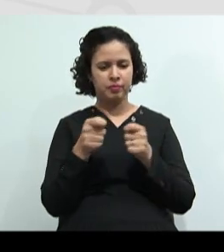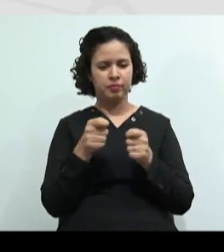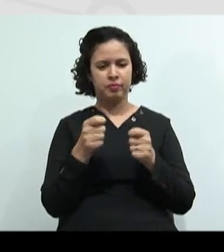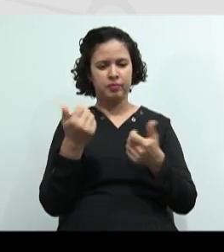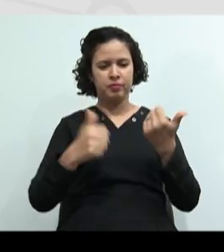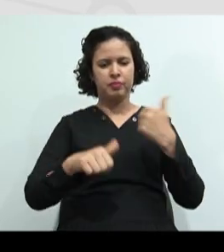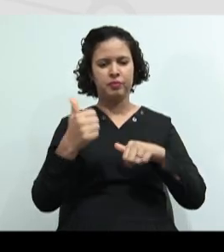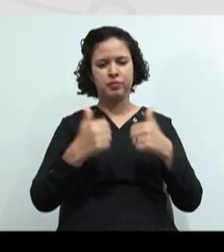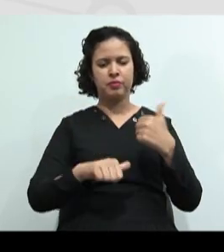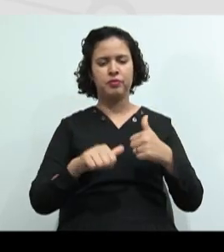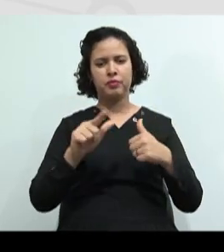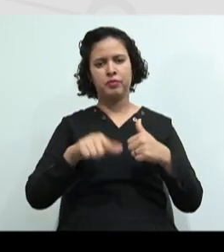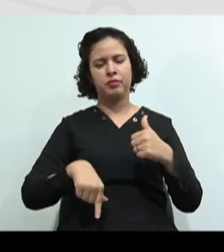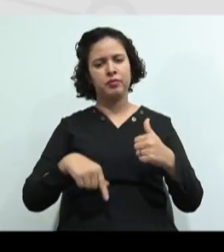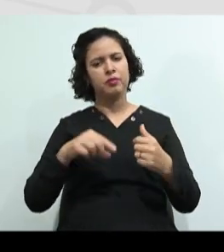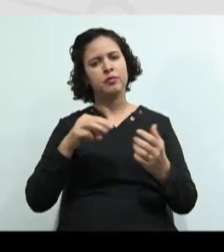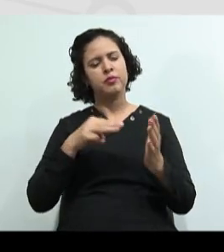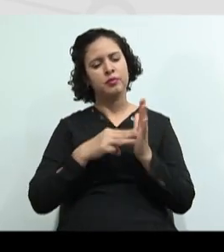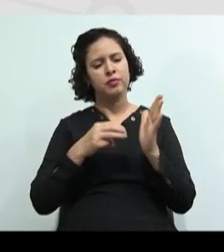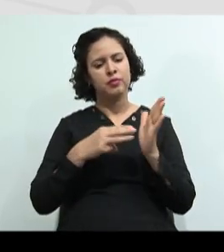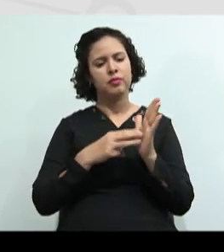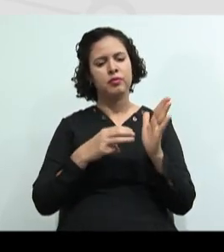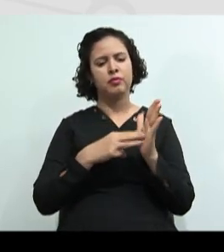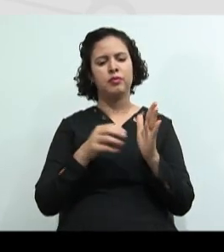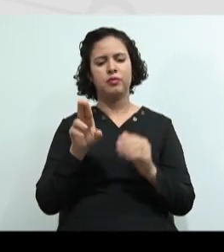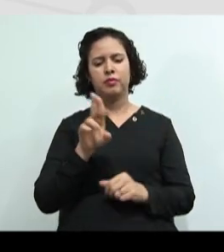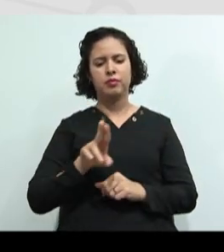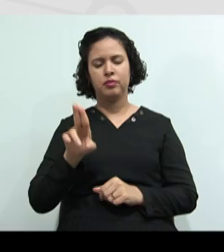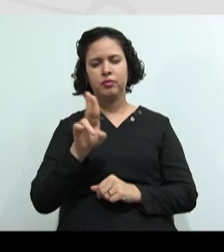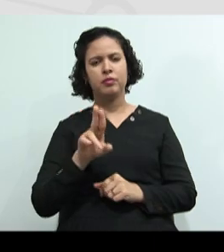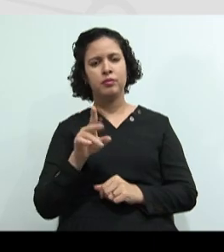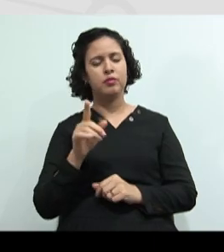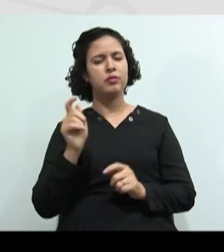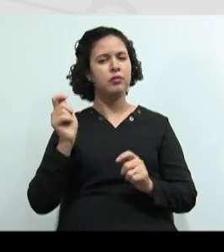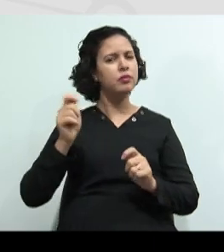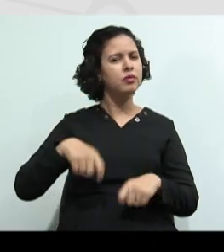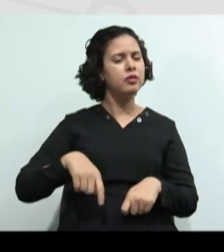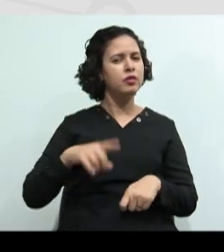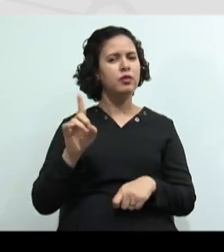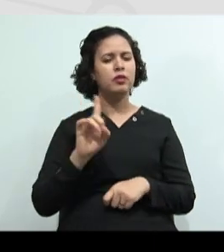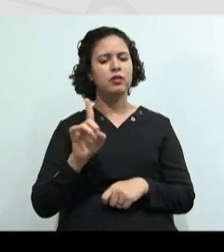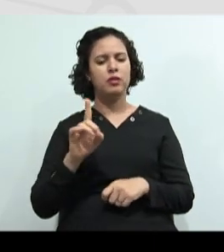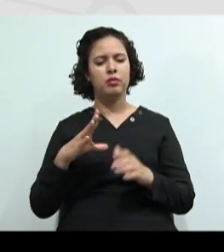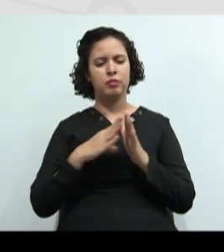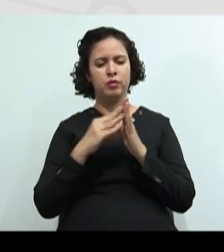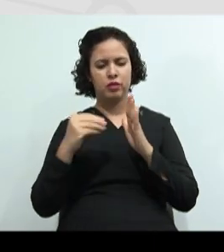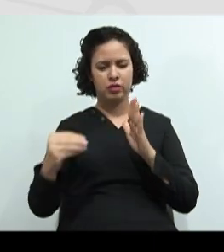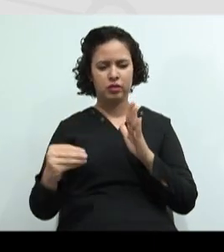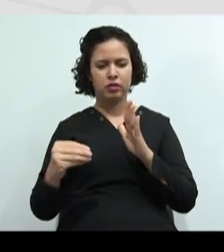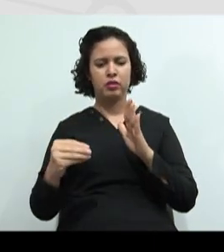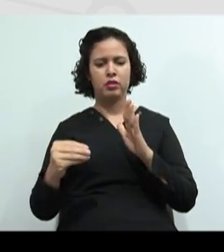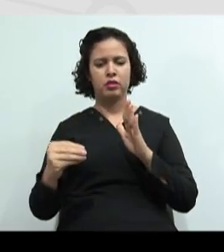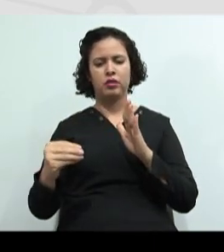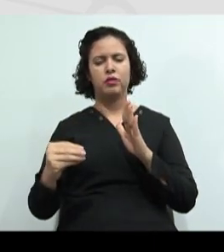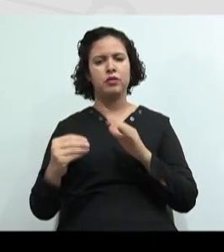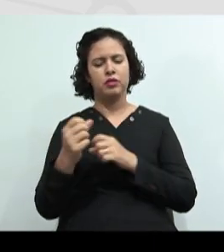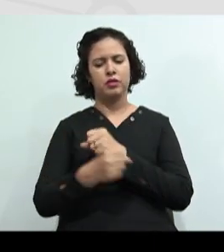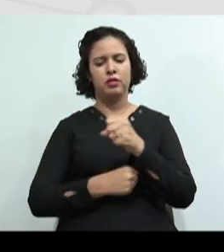né, utilizados para medir se estamos ou não alcançando o que planejamos, e o modelo de plano de ação